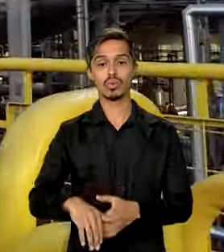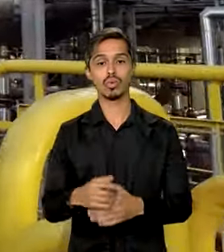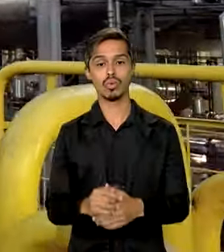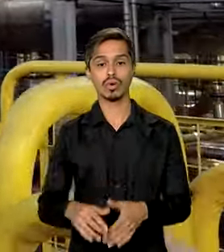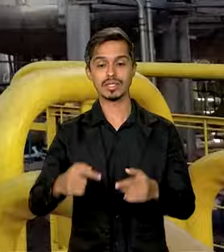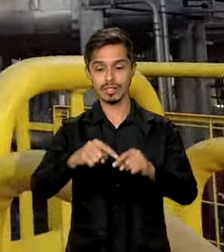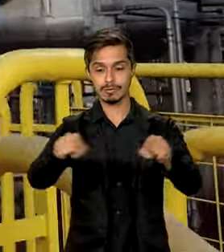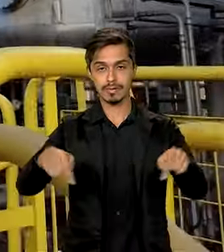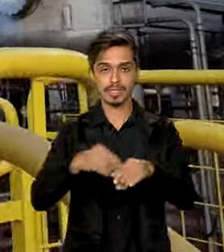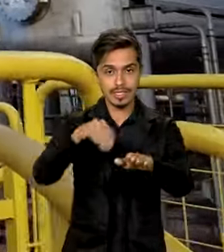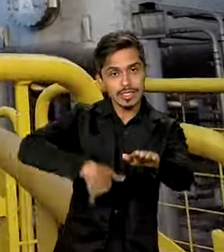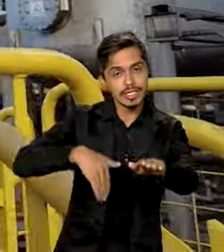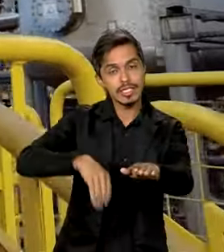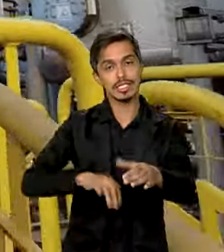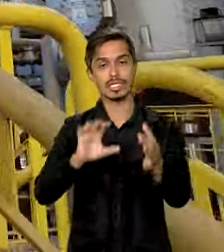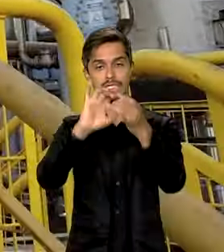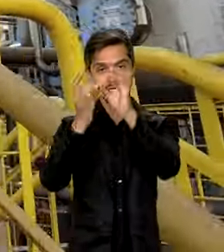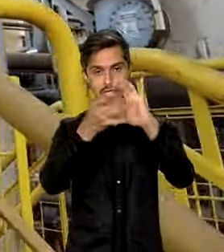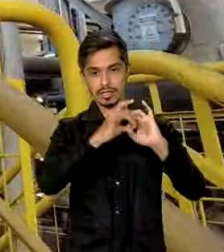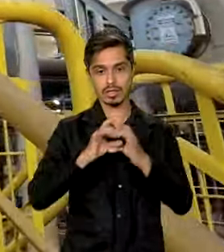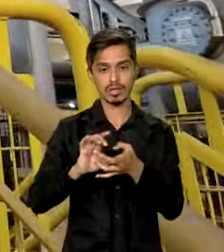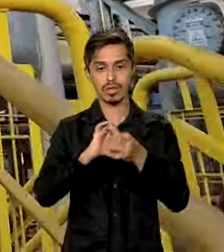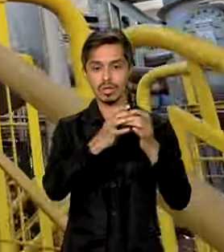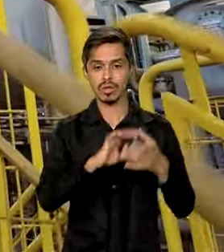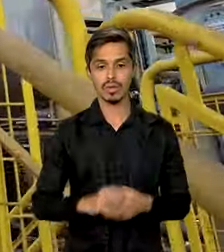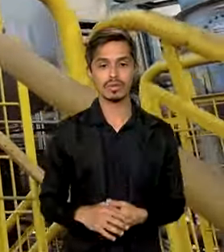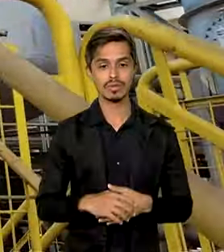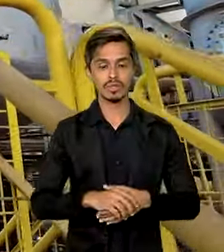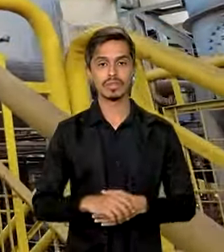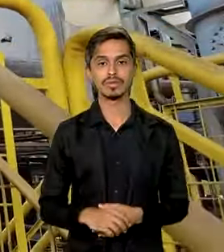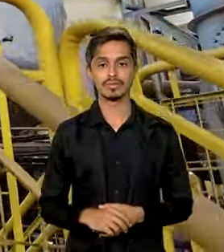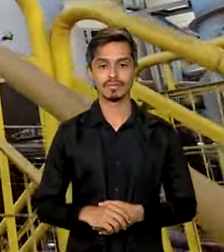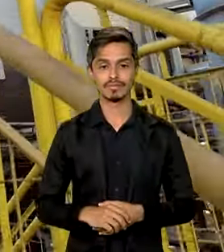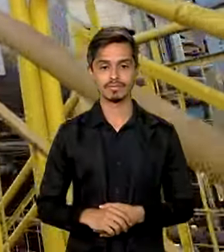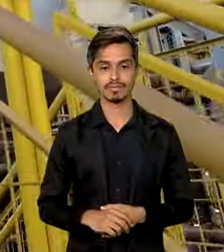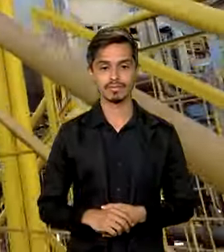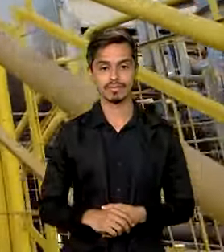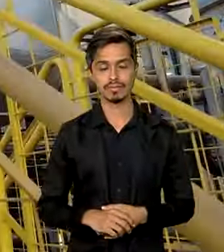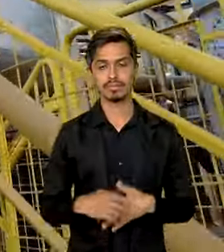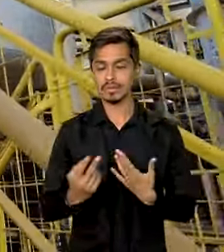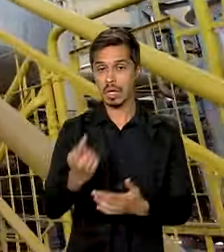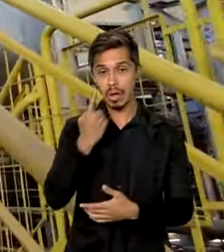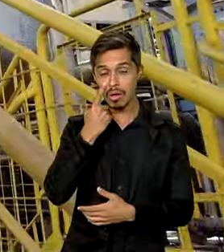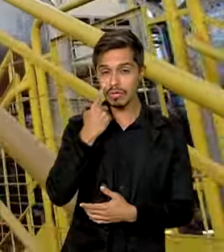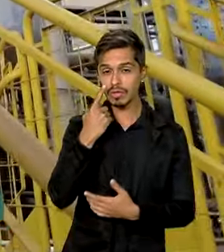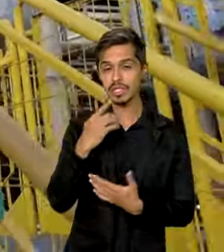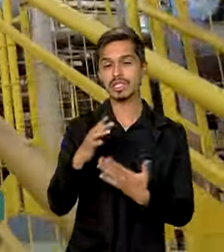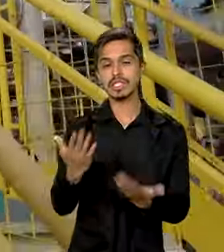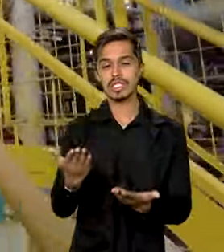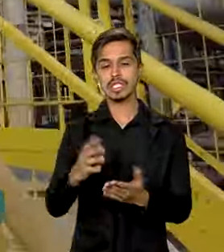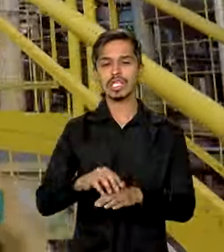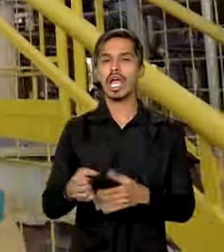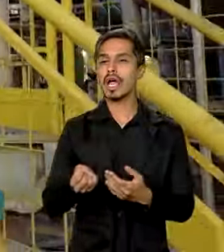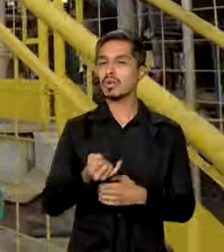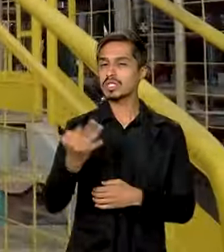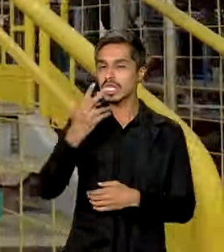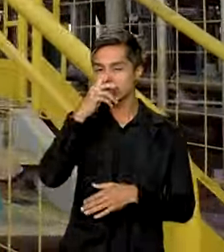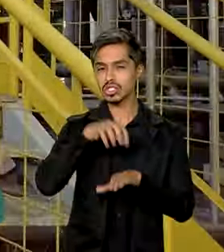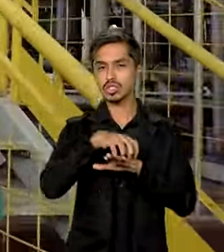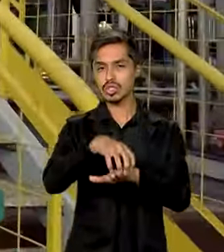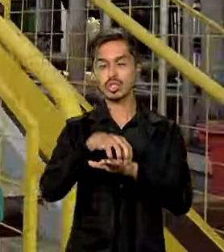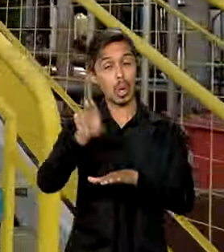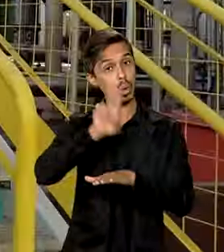ou ainda mais de 1 milhão e 800 mil tanques de carro, considerando um tanque médio de 45